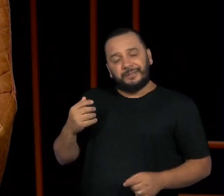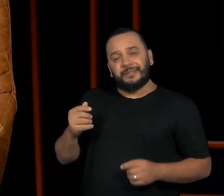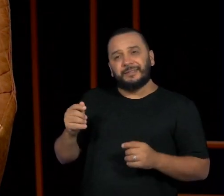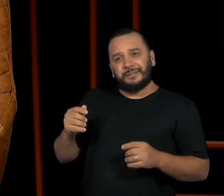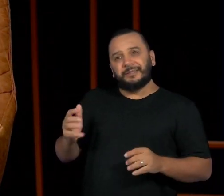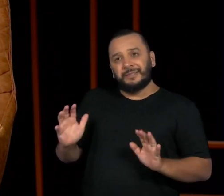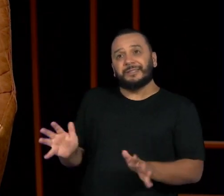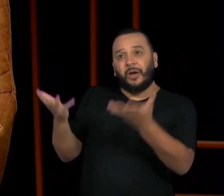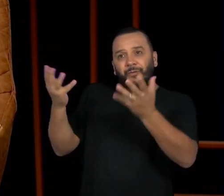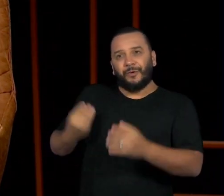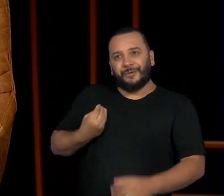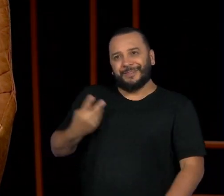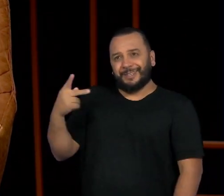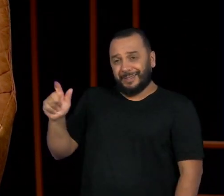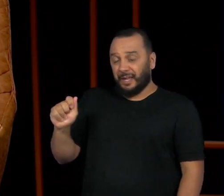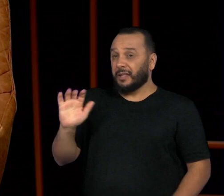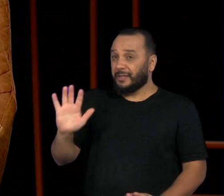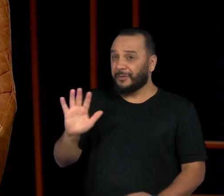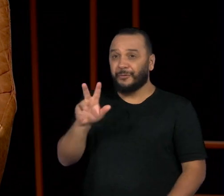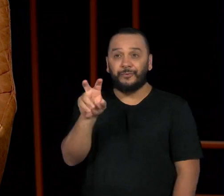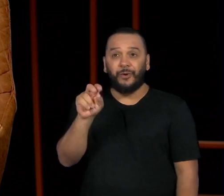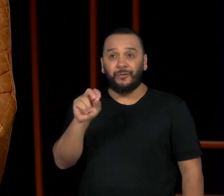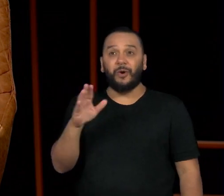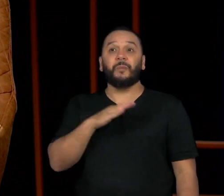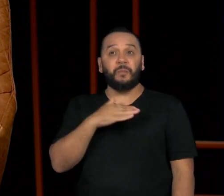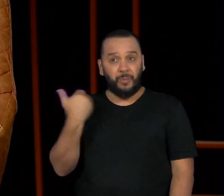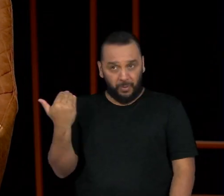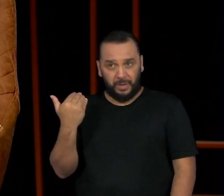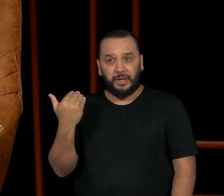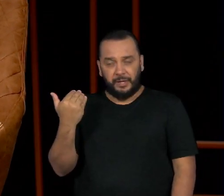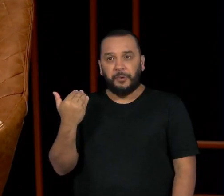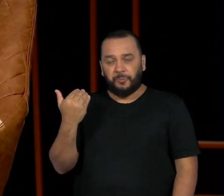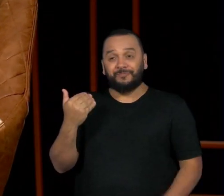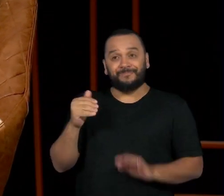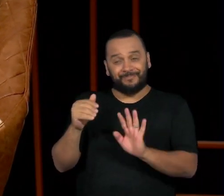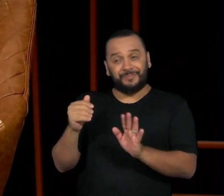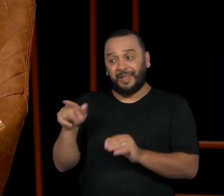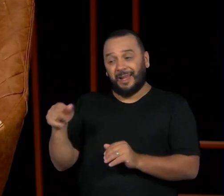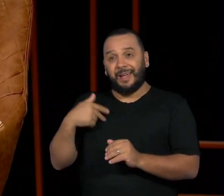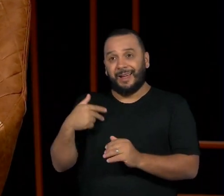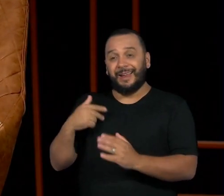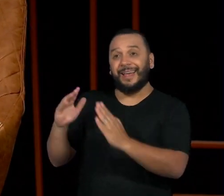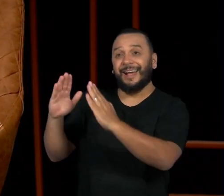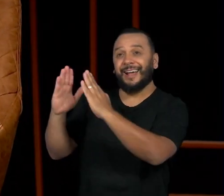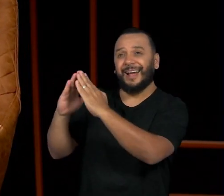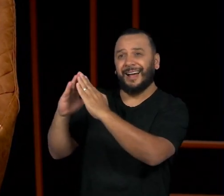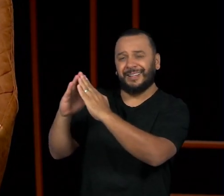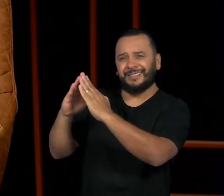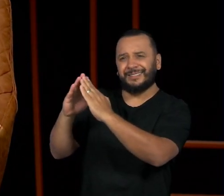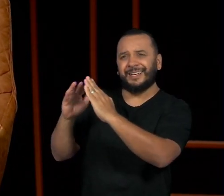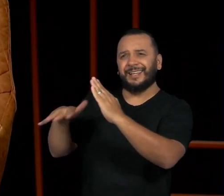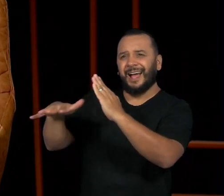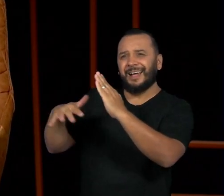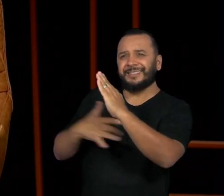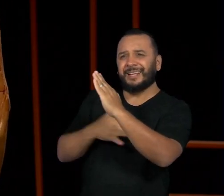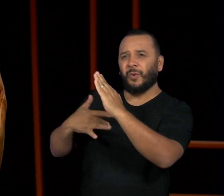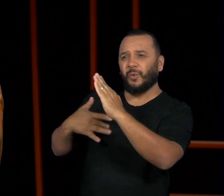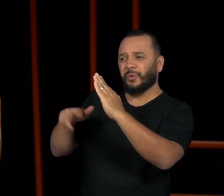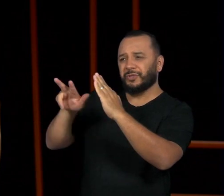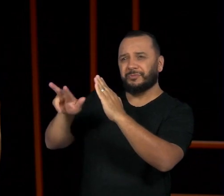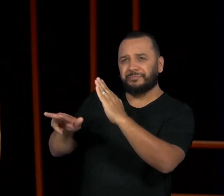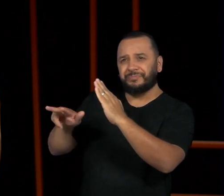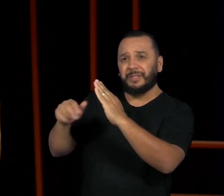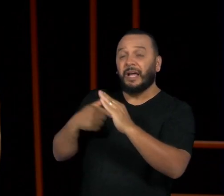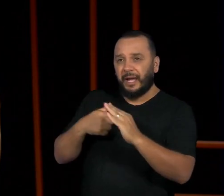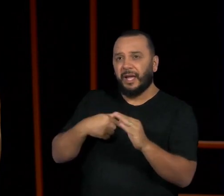minha avó partir, né, dela falecer, eu vou visitá-la numa casa de saúde, onde a gente ajudava a manter, e ela precisava de cuidados médicos.